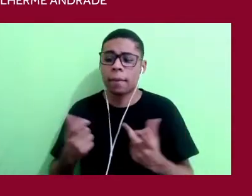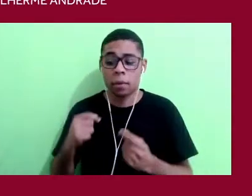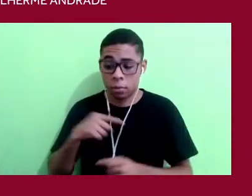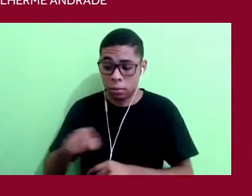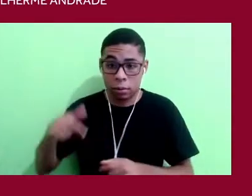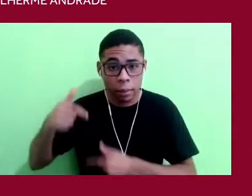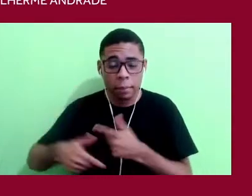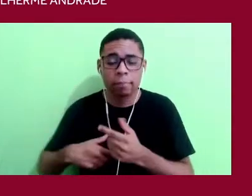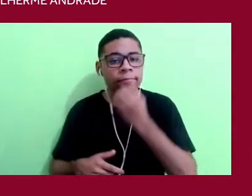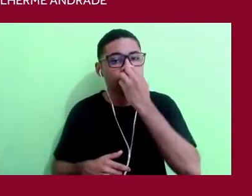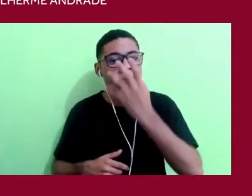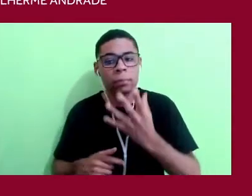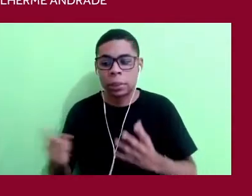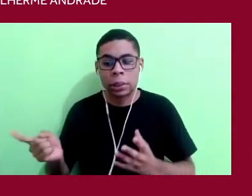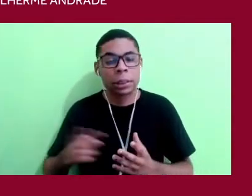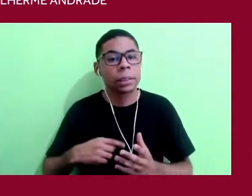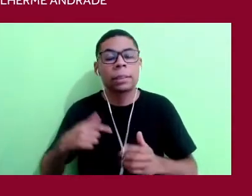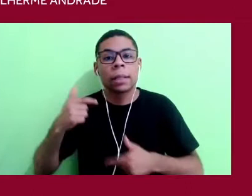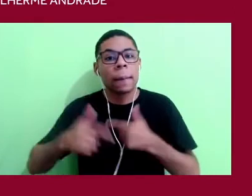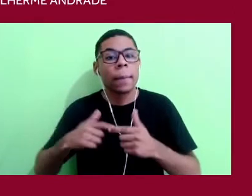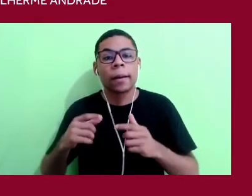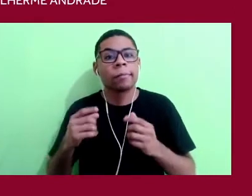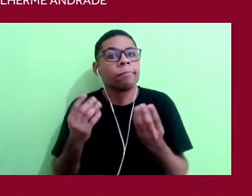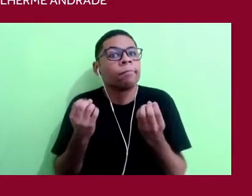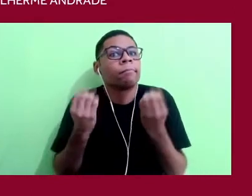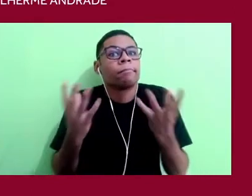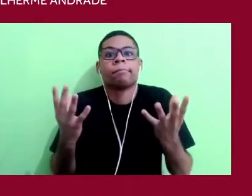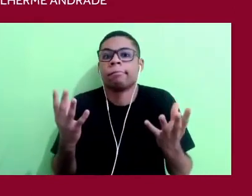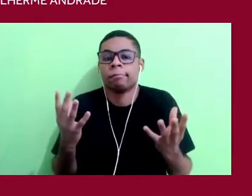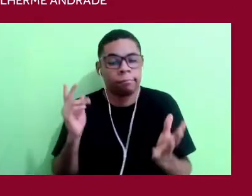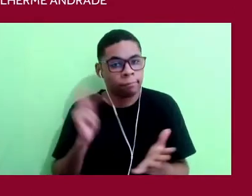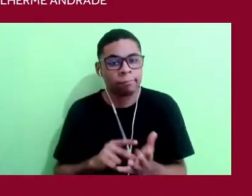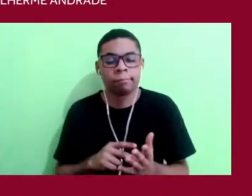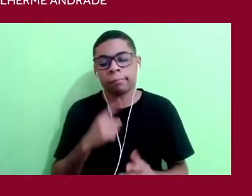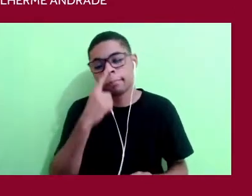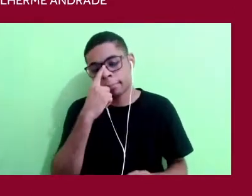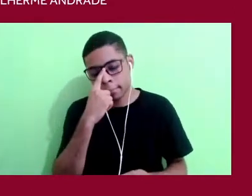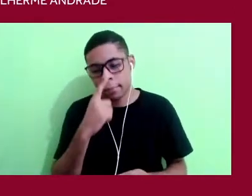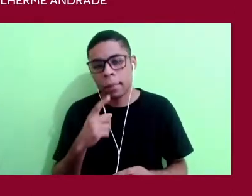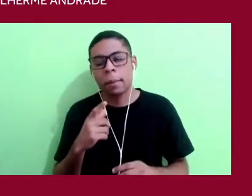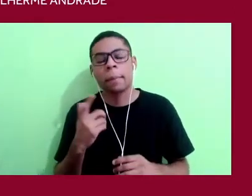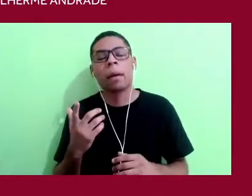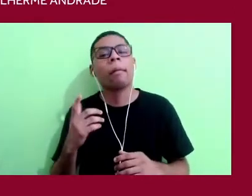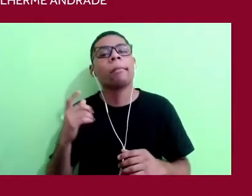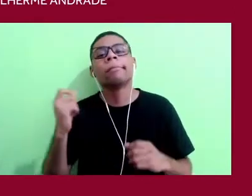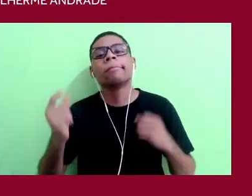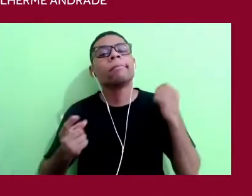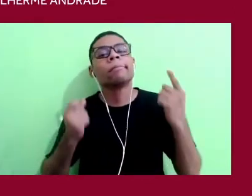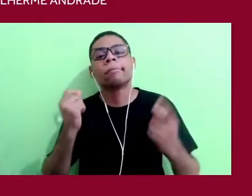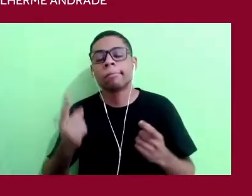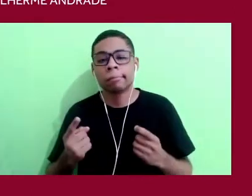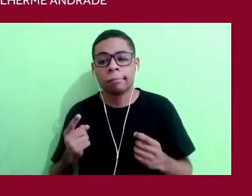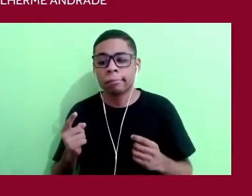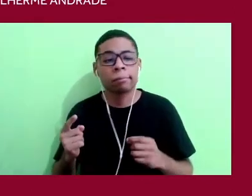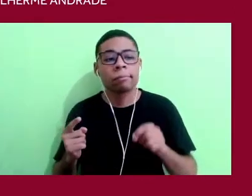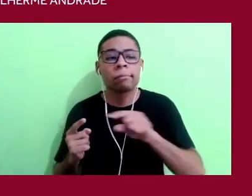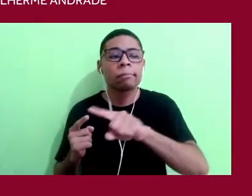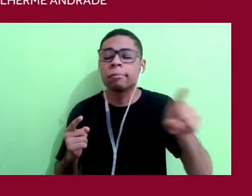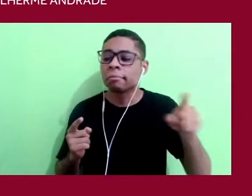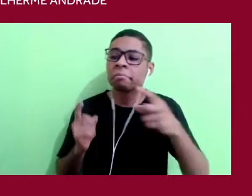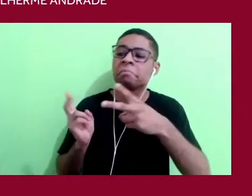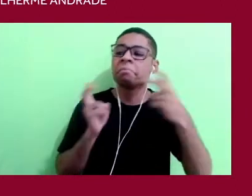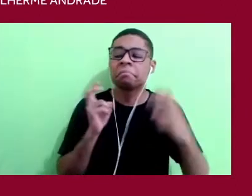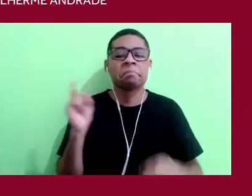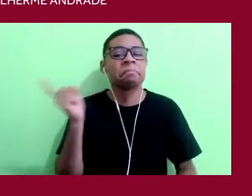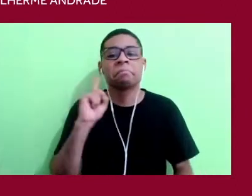assim heróicos, né, na verdade, mas que muitas das vezes não tem tanta visibilidade. Então,